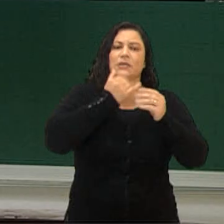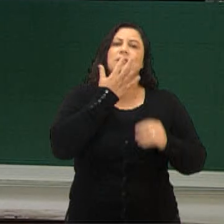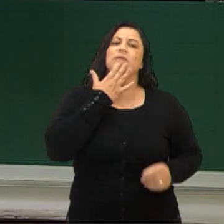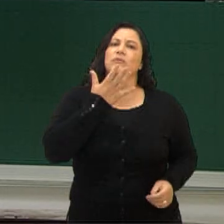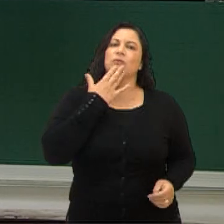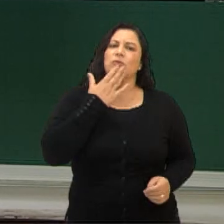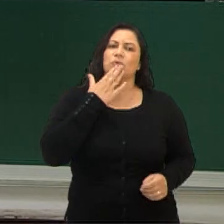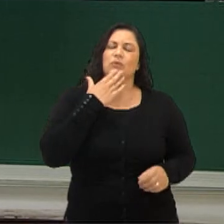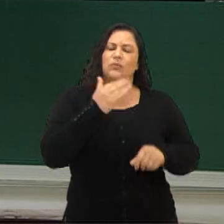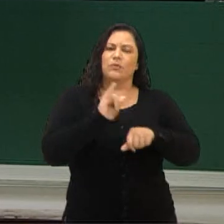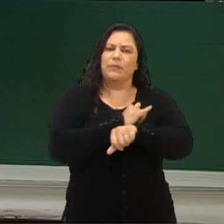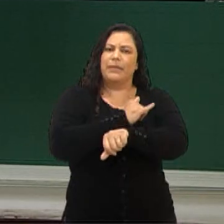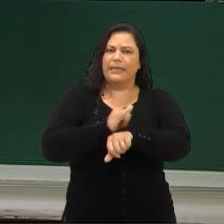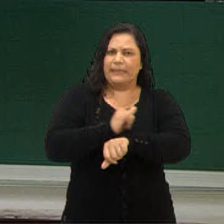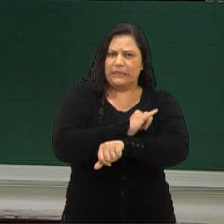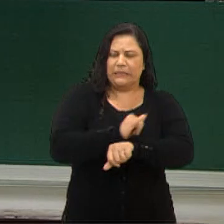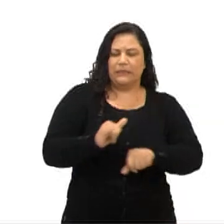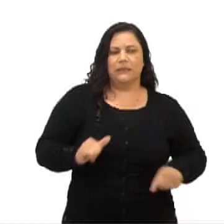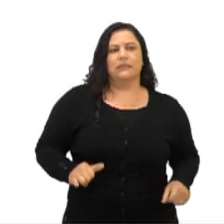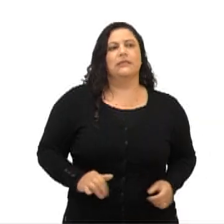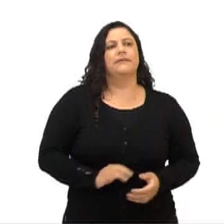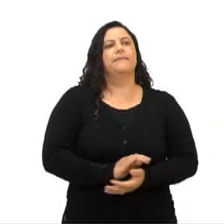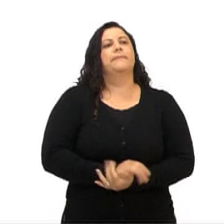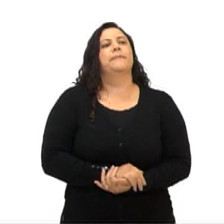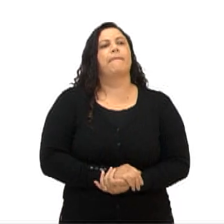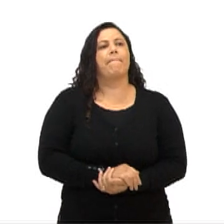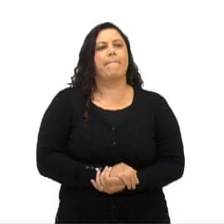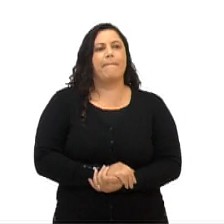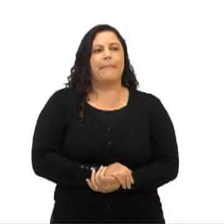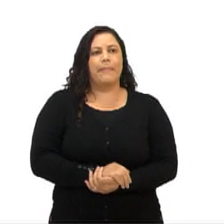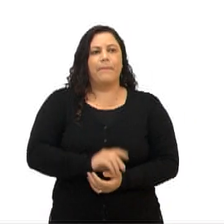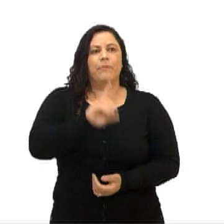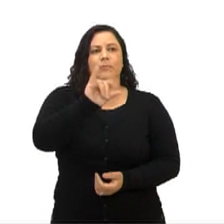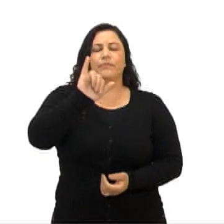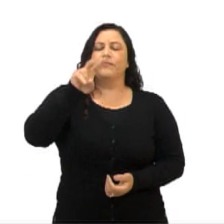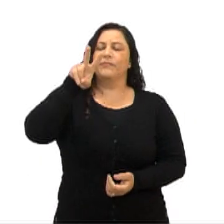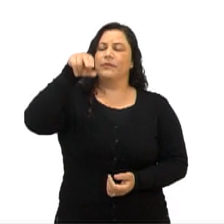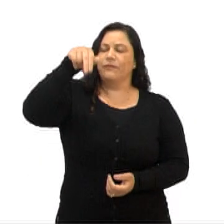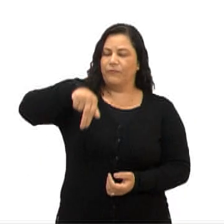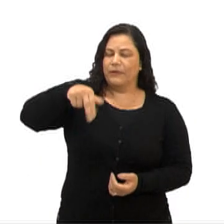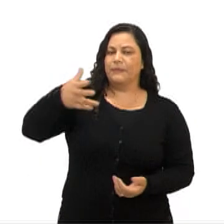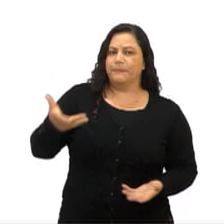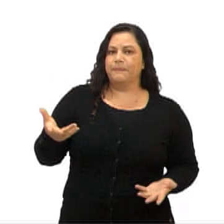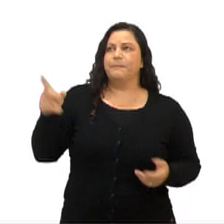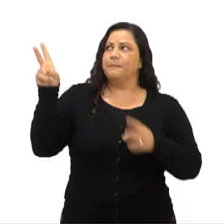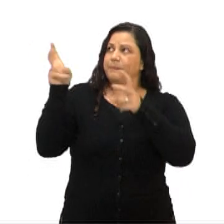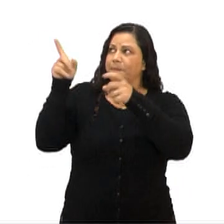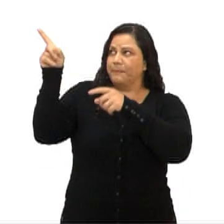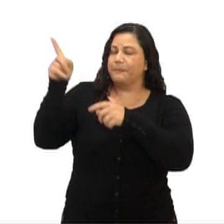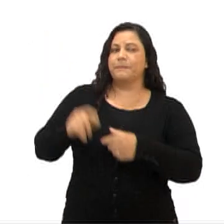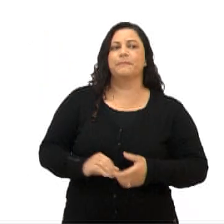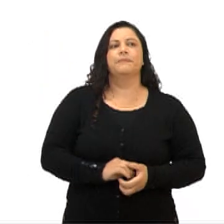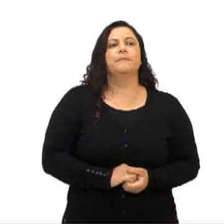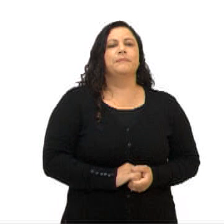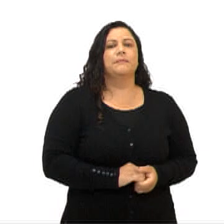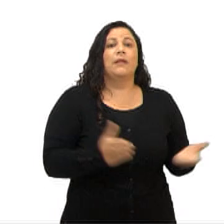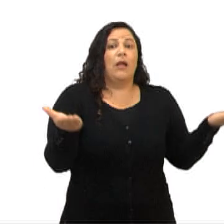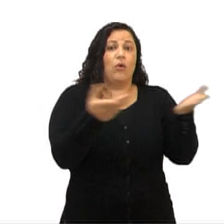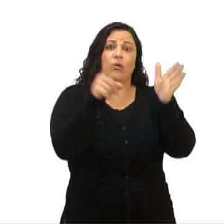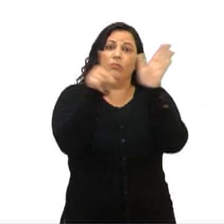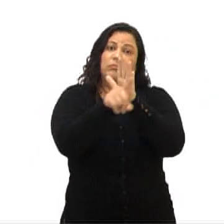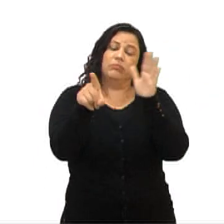que ele está reproduzindo, tá? Então, divã japonês. Isso aí. Então, vamos à